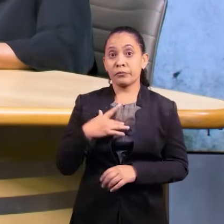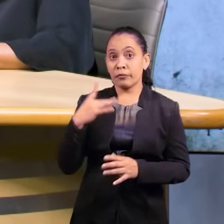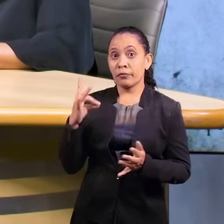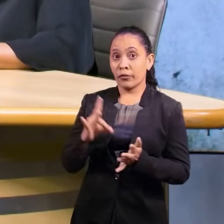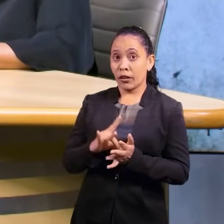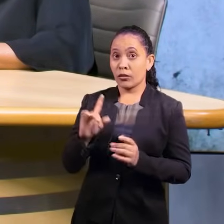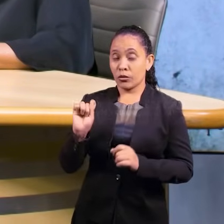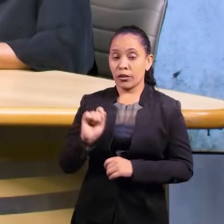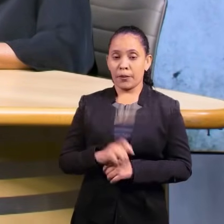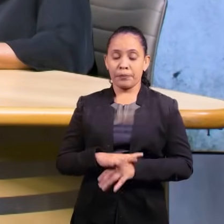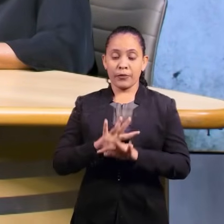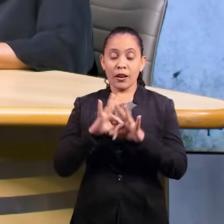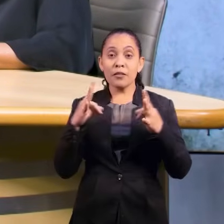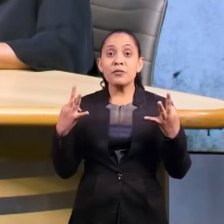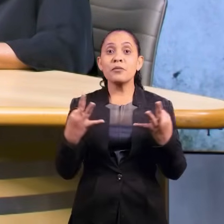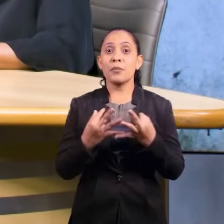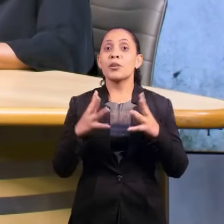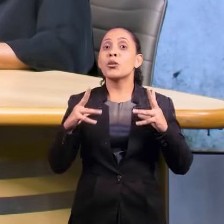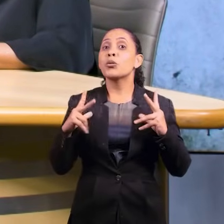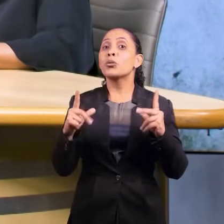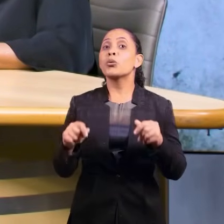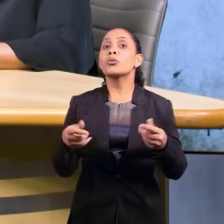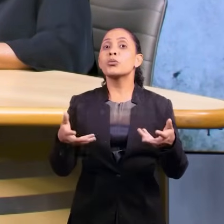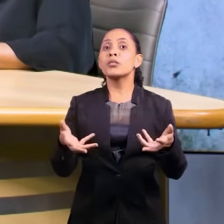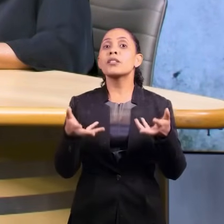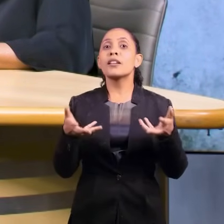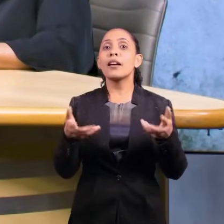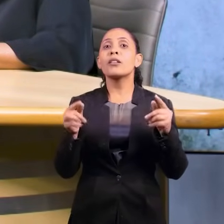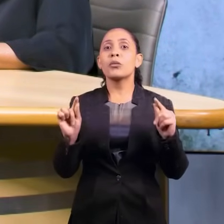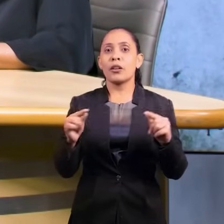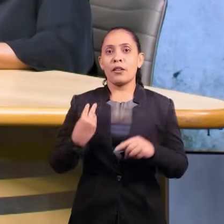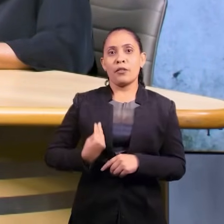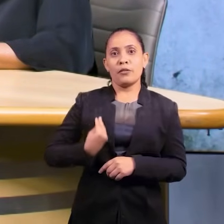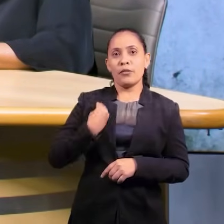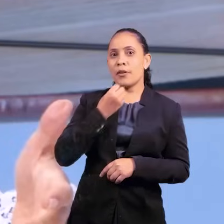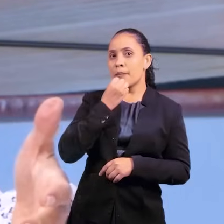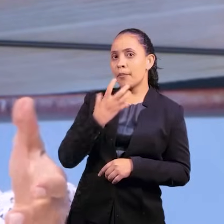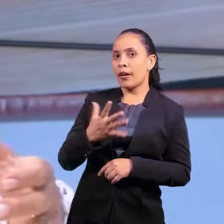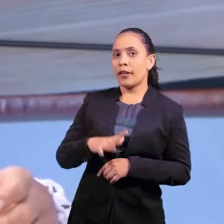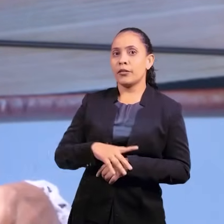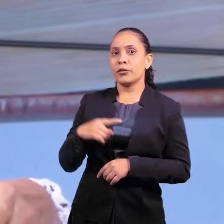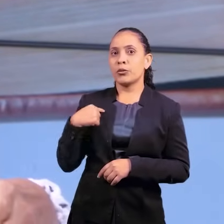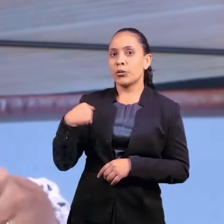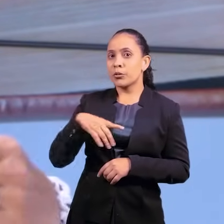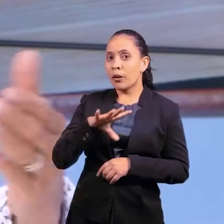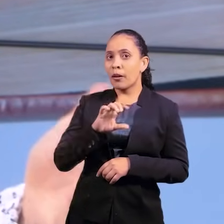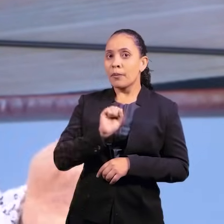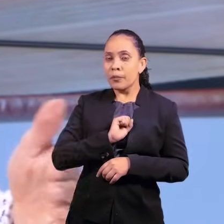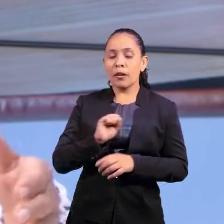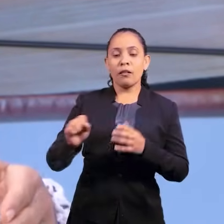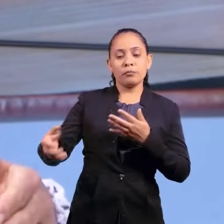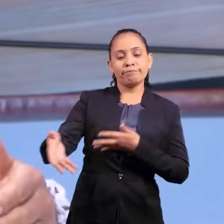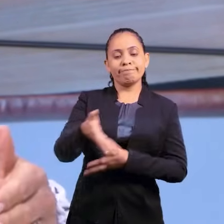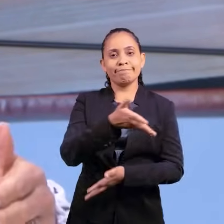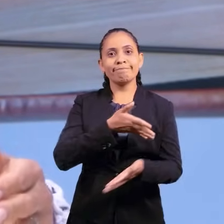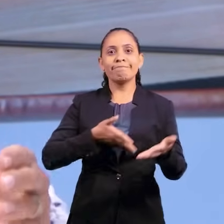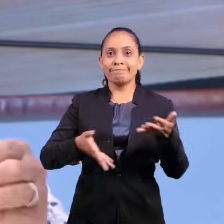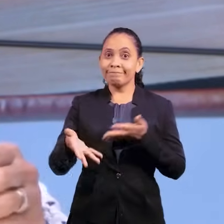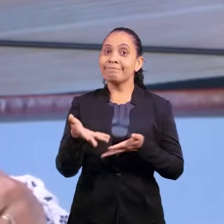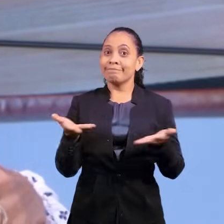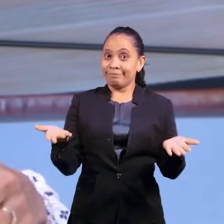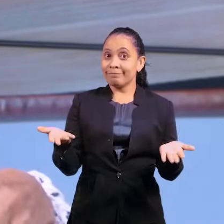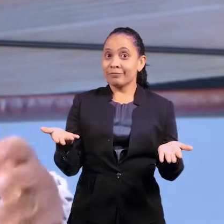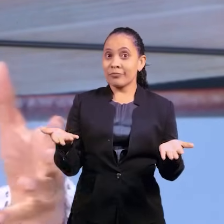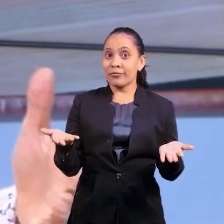uma família, todos querem viver bem, nós nos amamos. Claro. O marido ama a esposa ama o